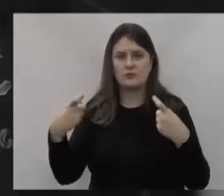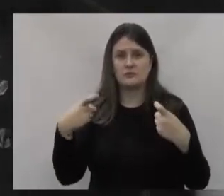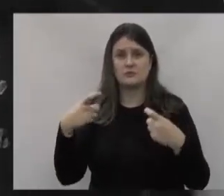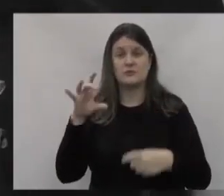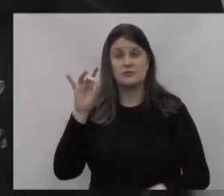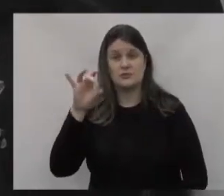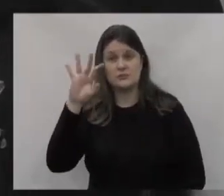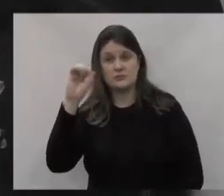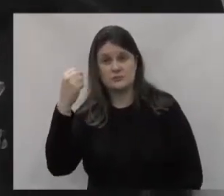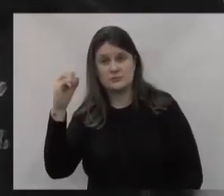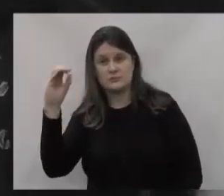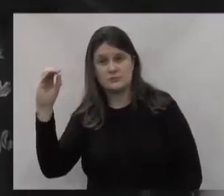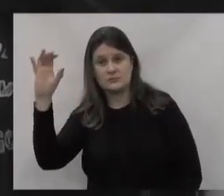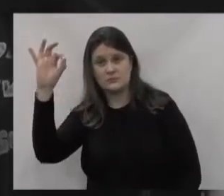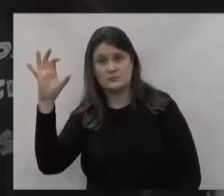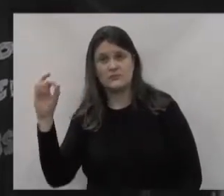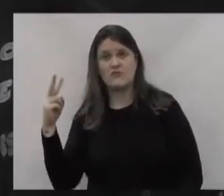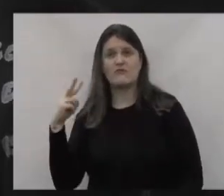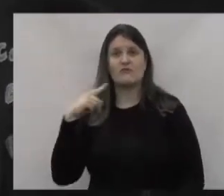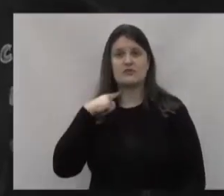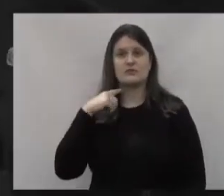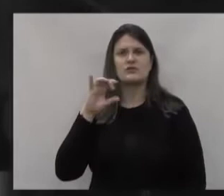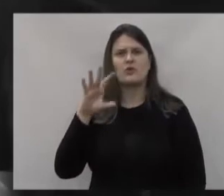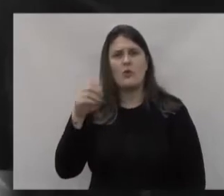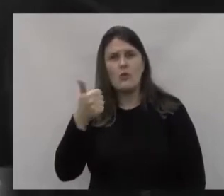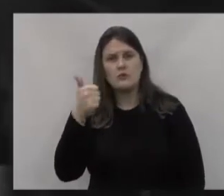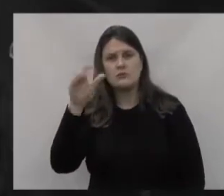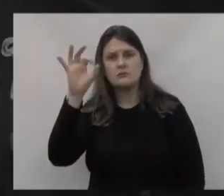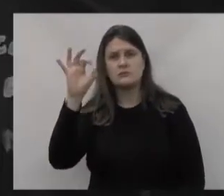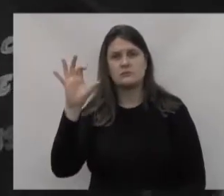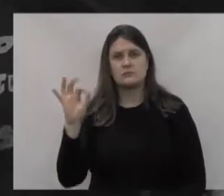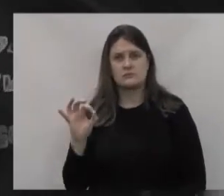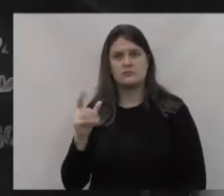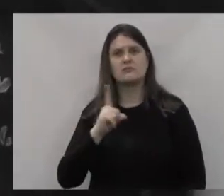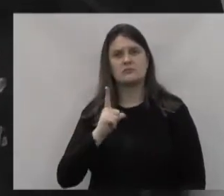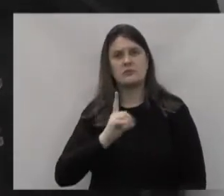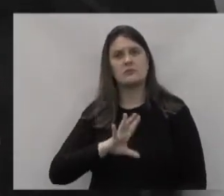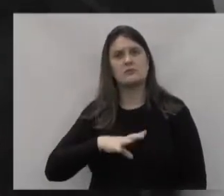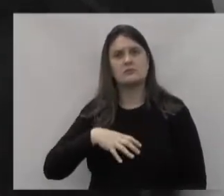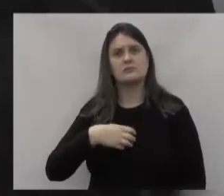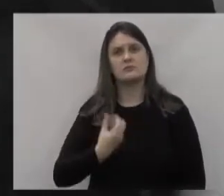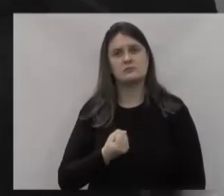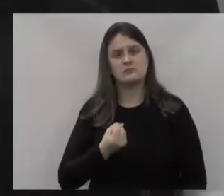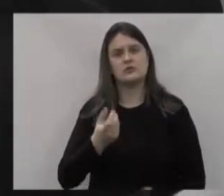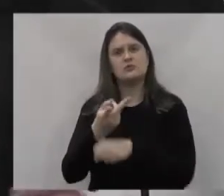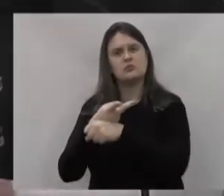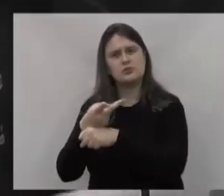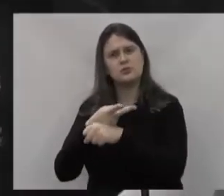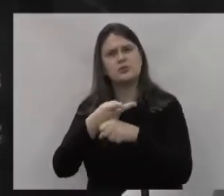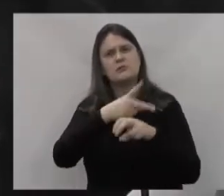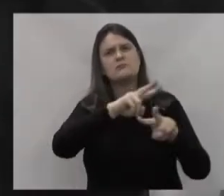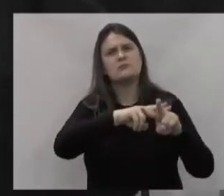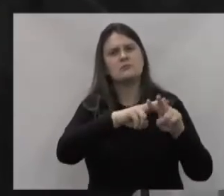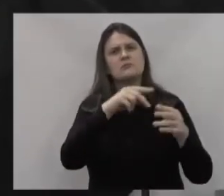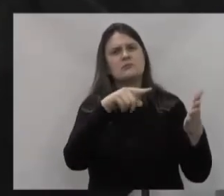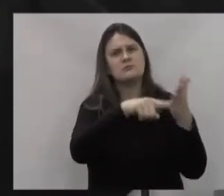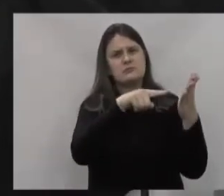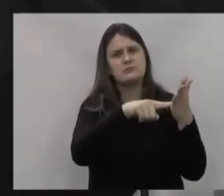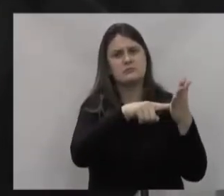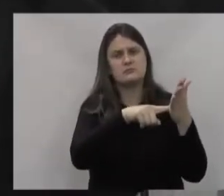só 80% das vítimas, que só 11% das vítimas é que tem coragem de procurar a delegacia da mulher para